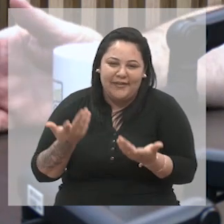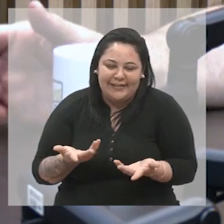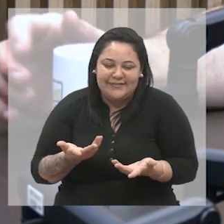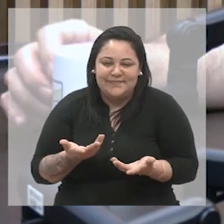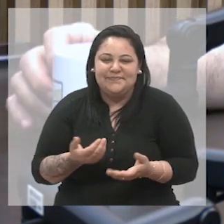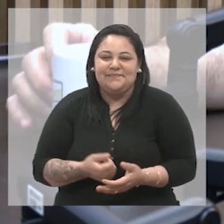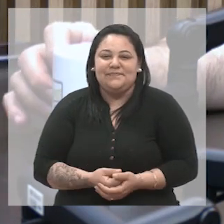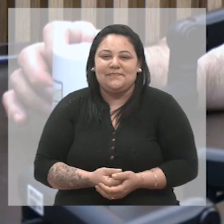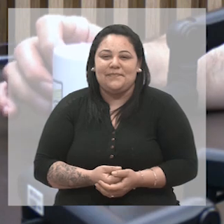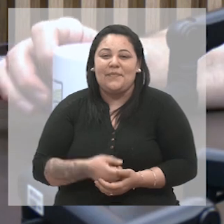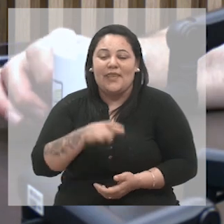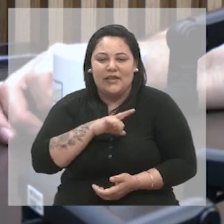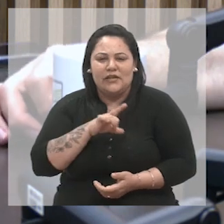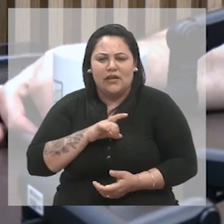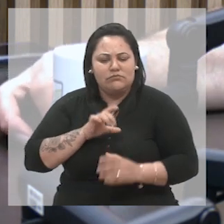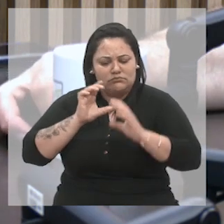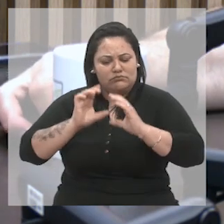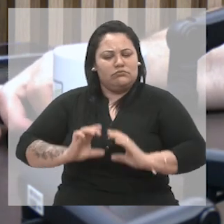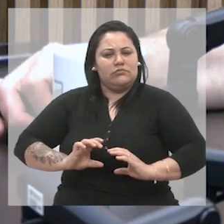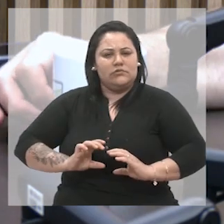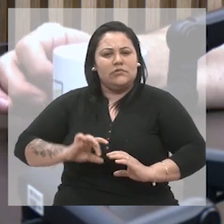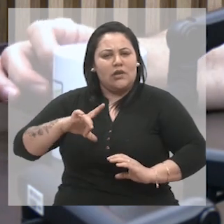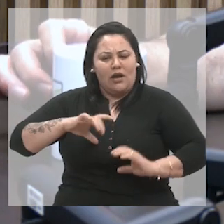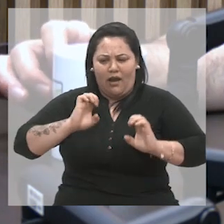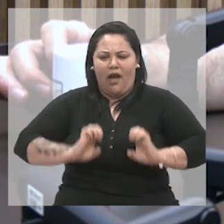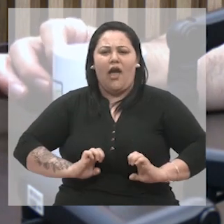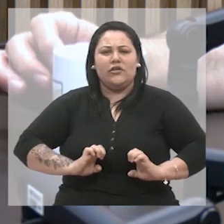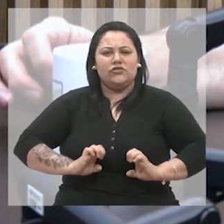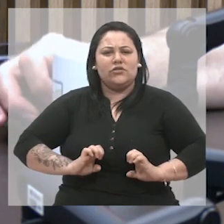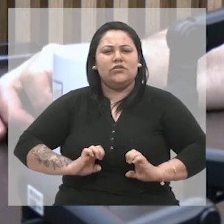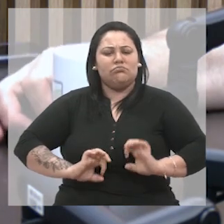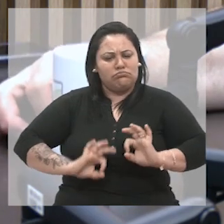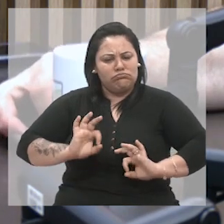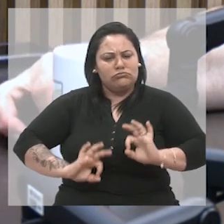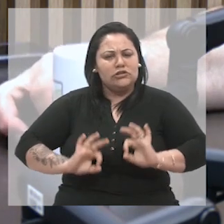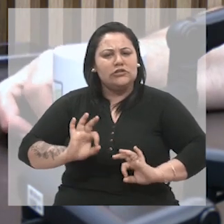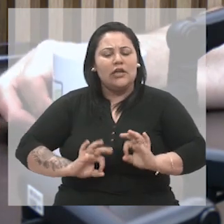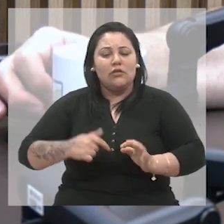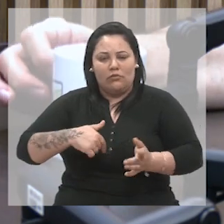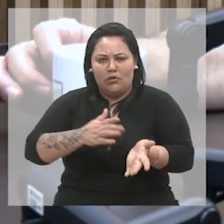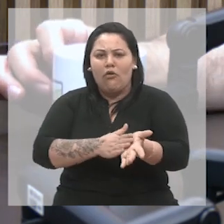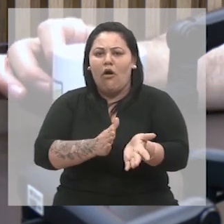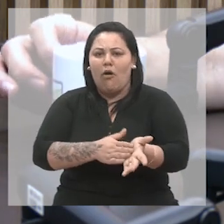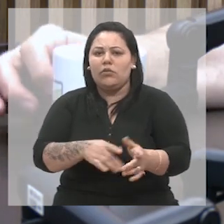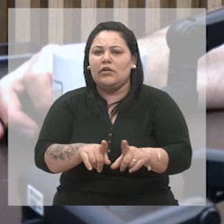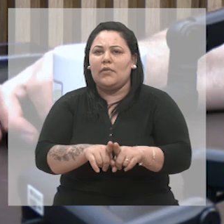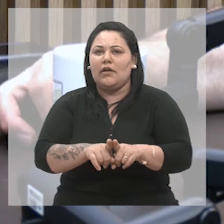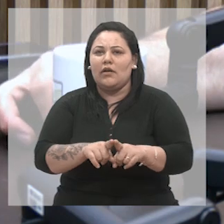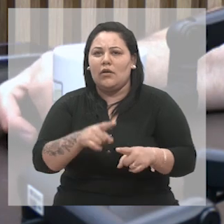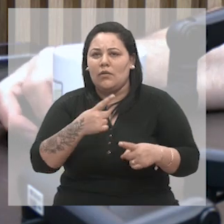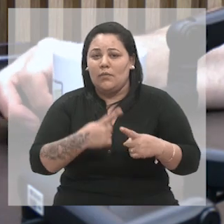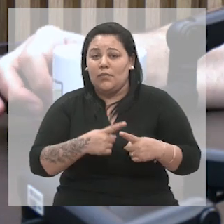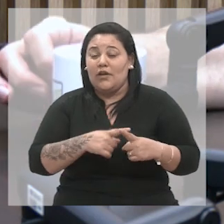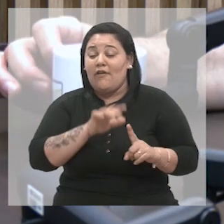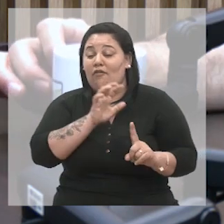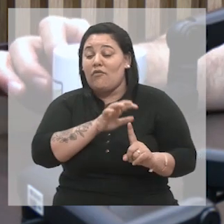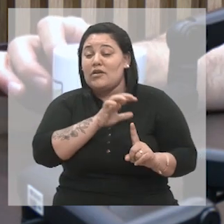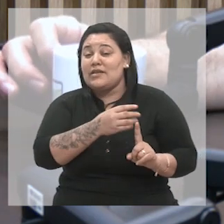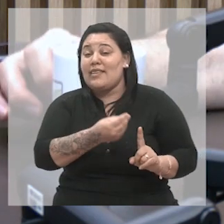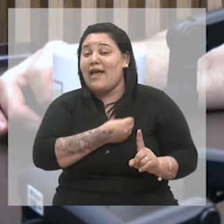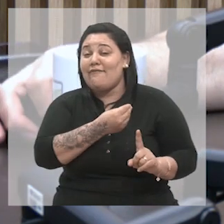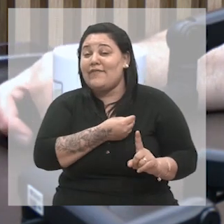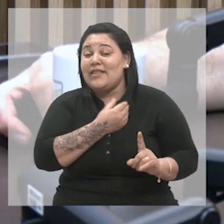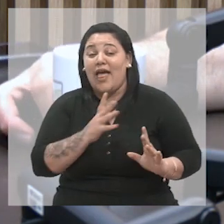como adolescente, né? Que tenha postura, que tenha disciplina, que seja um menino organizado. Eu cobro muito isso, porque isso aí vai ser